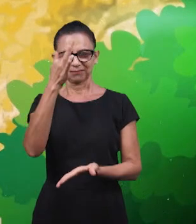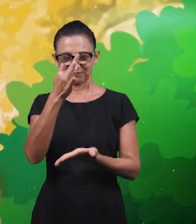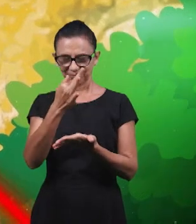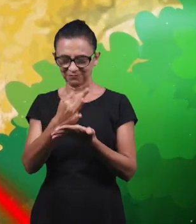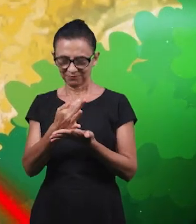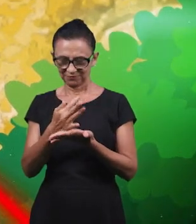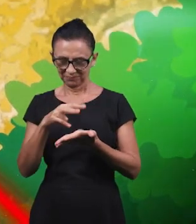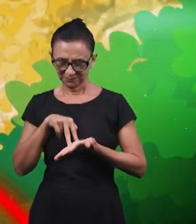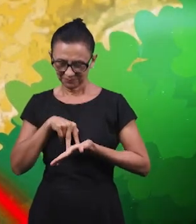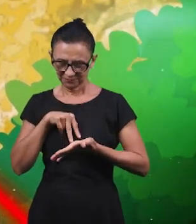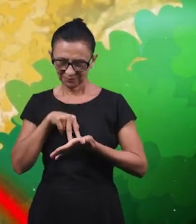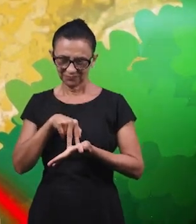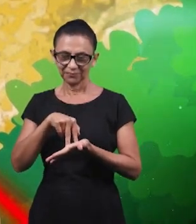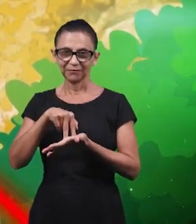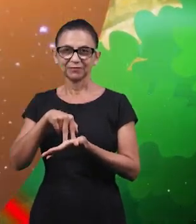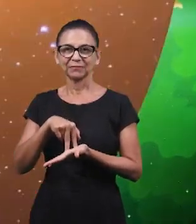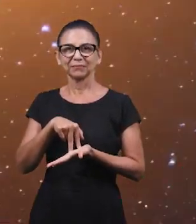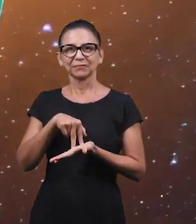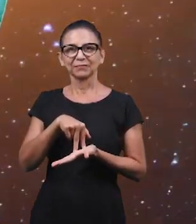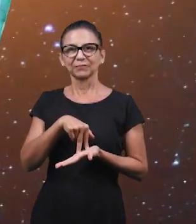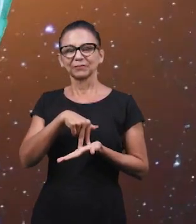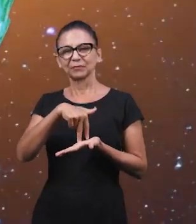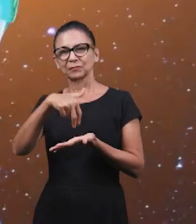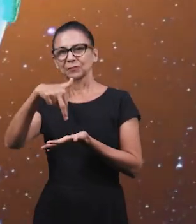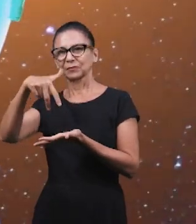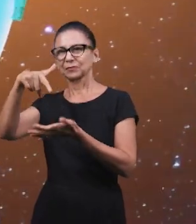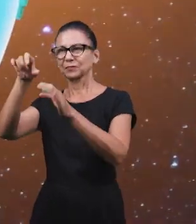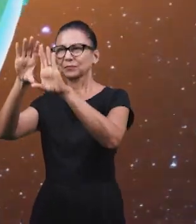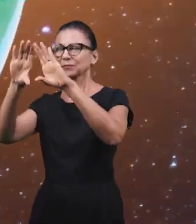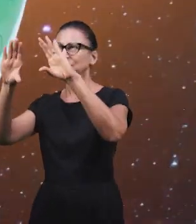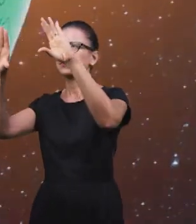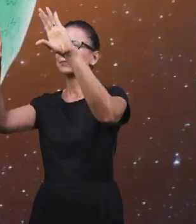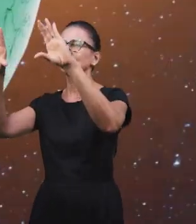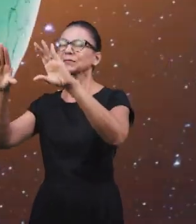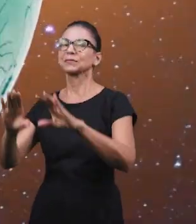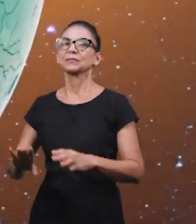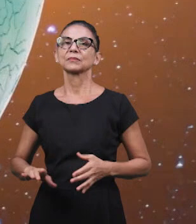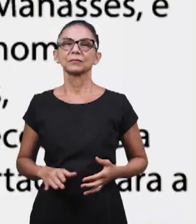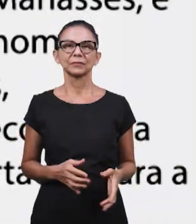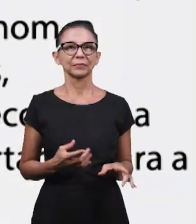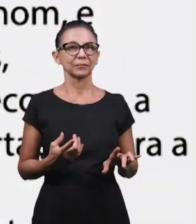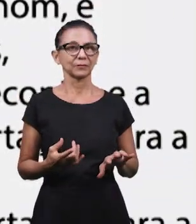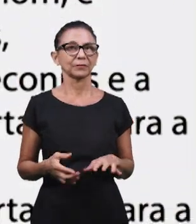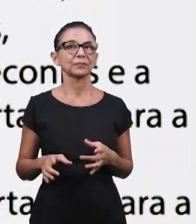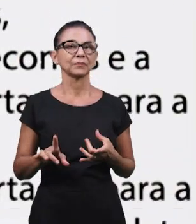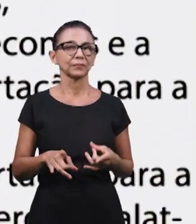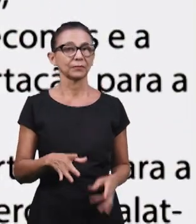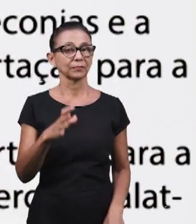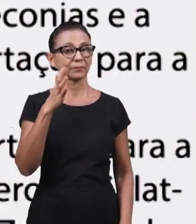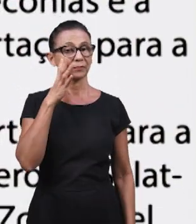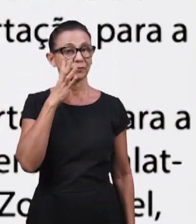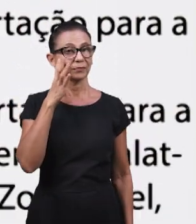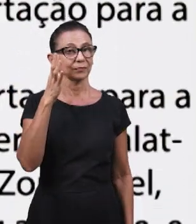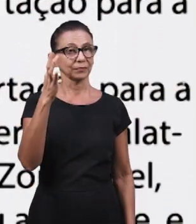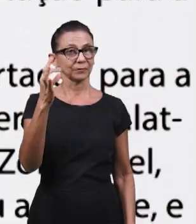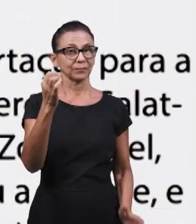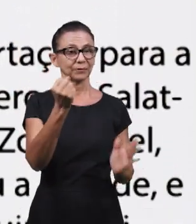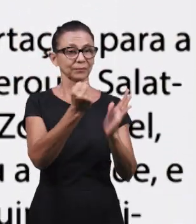derramada, novo caminho para o céu. Seguindo o fio